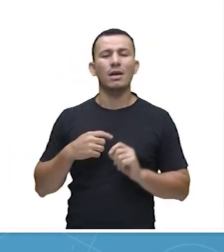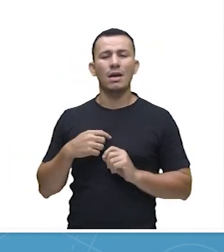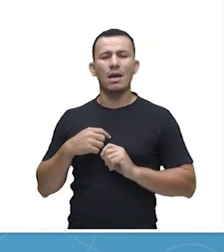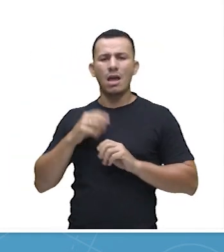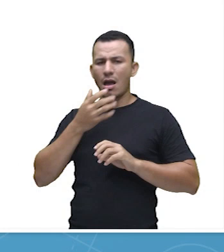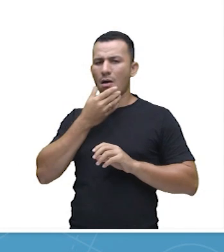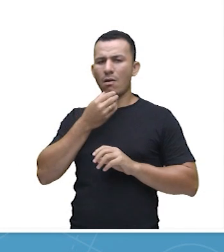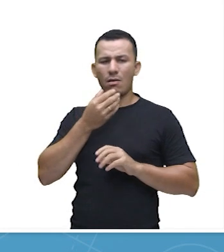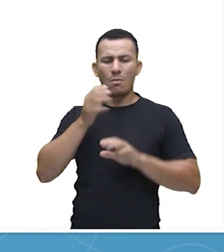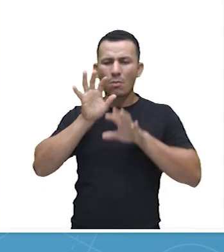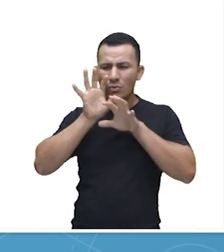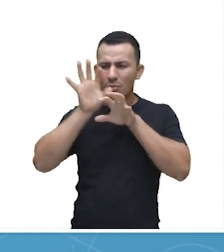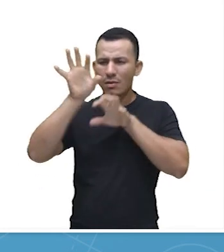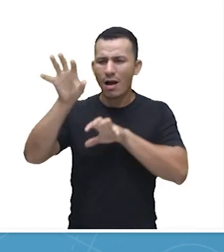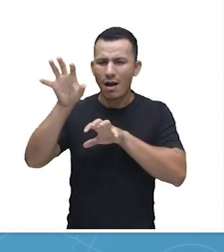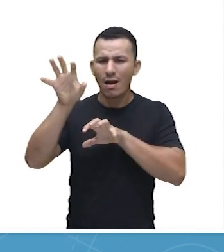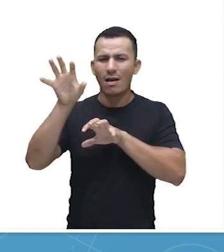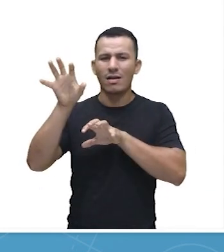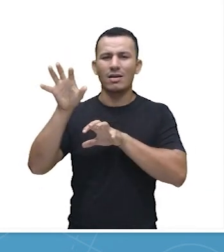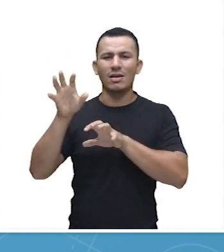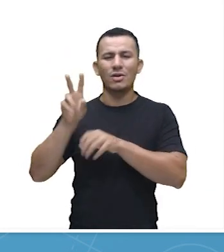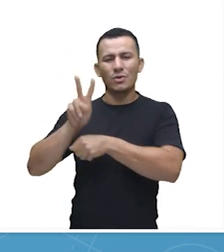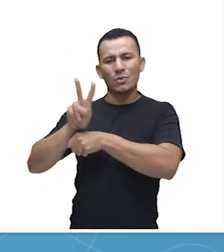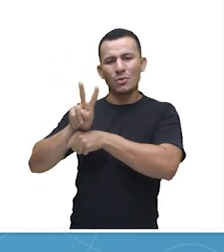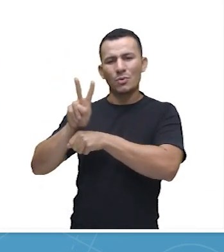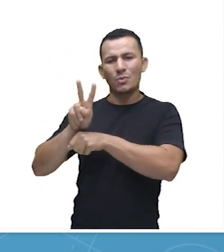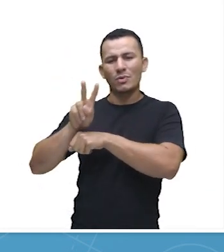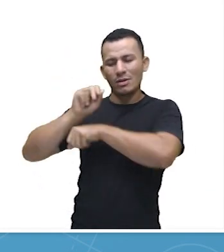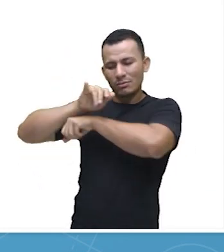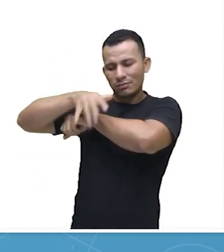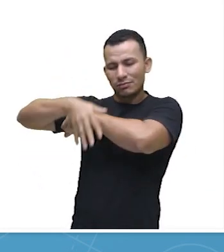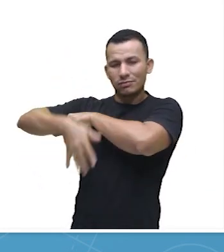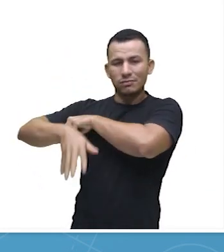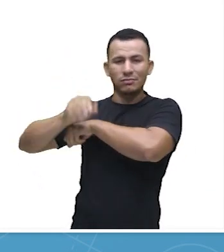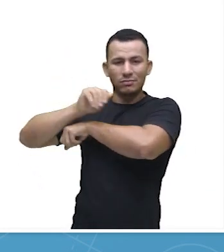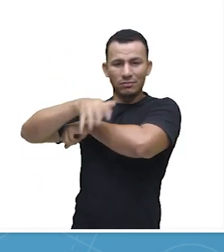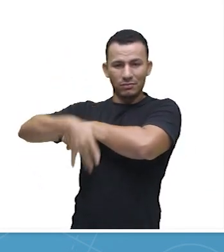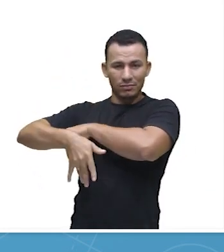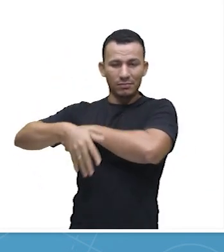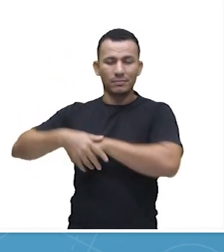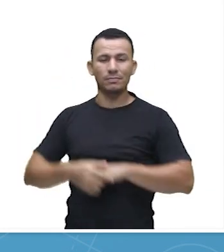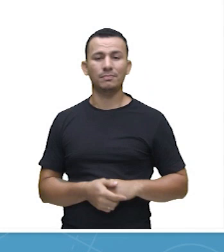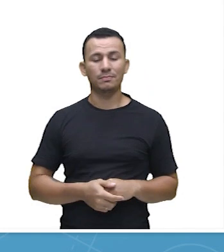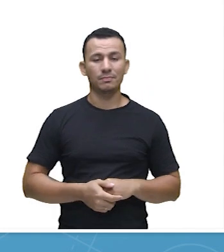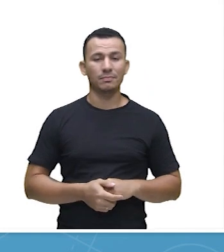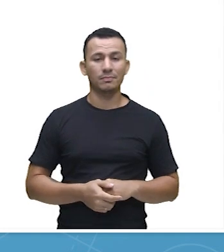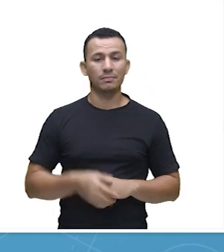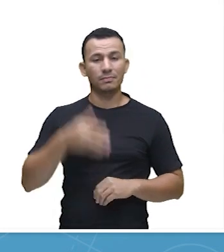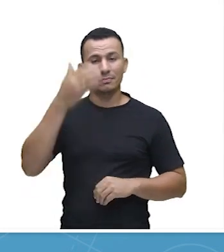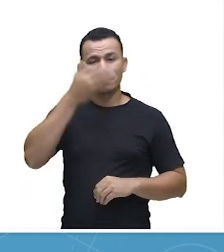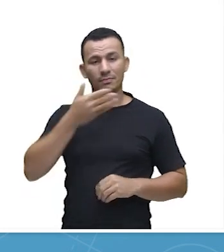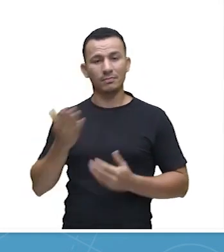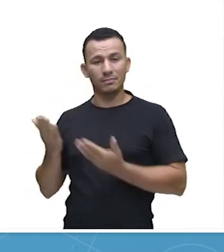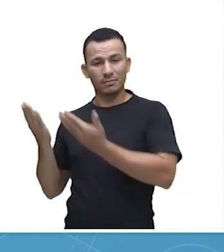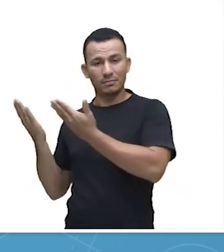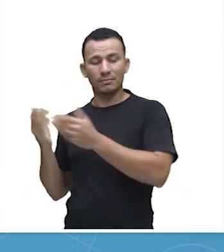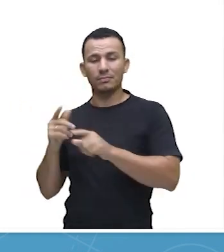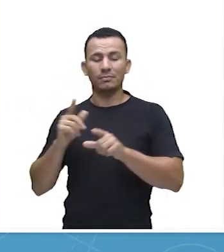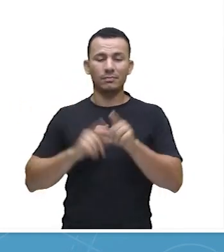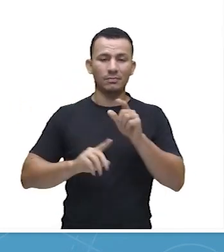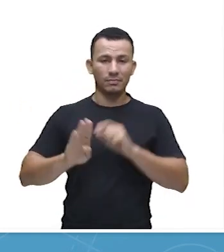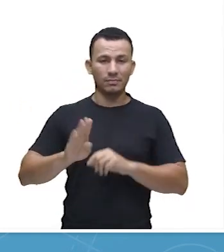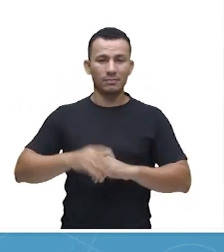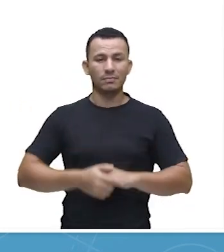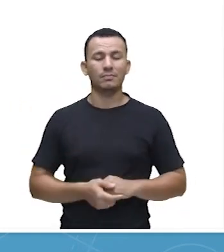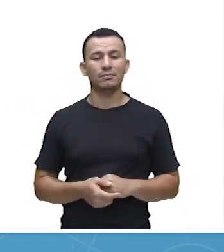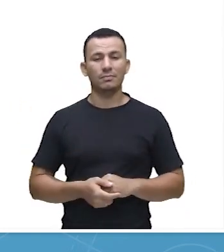né, próximo a questões que realmente existem. É justamente o nosso gabarito letra D, tá bom? E aí, para a gente